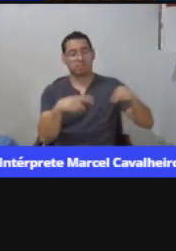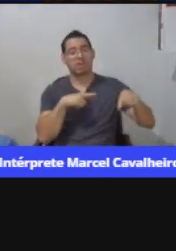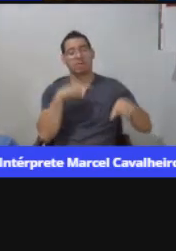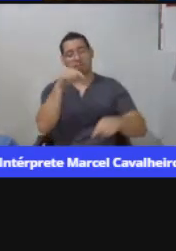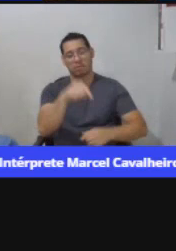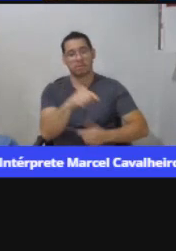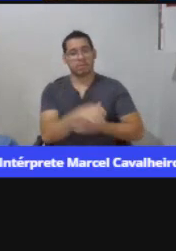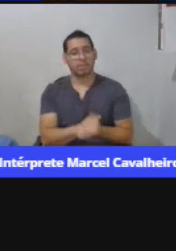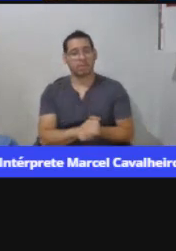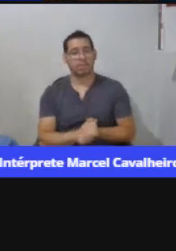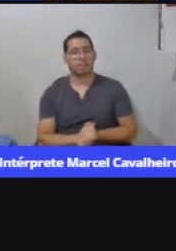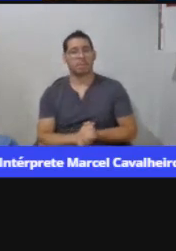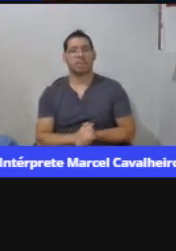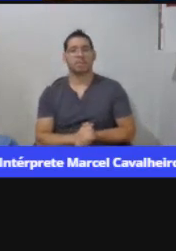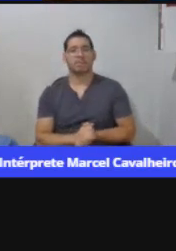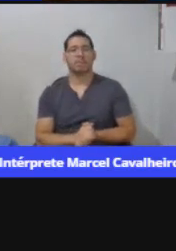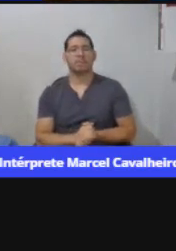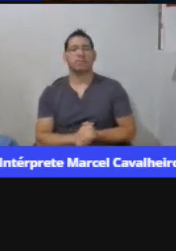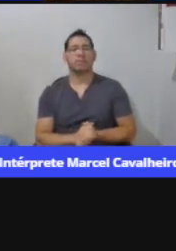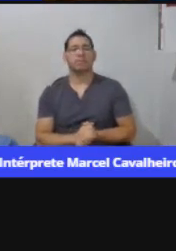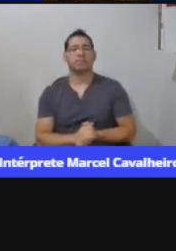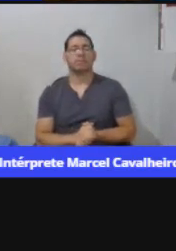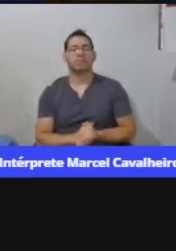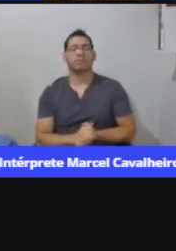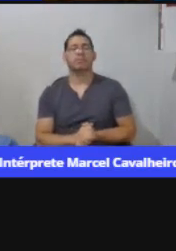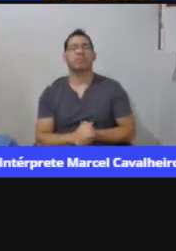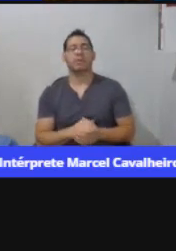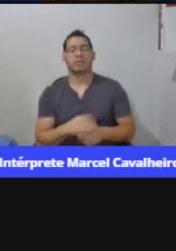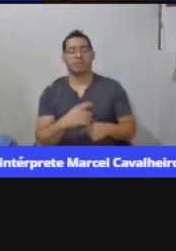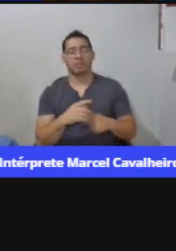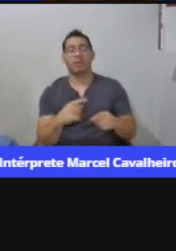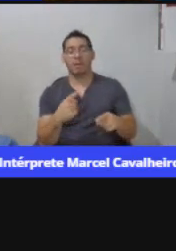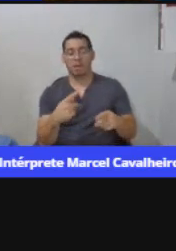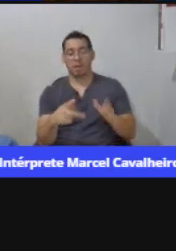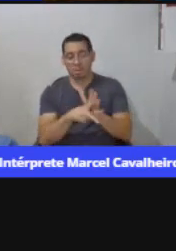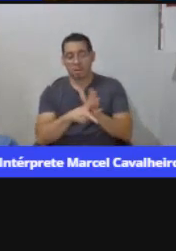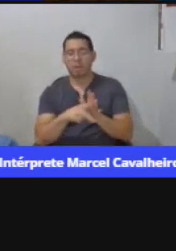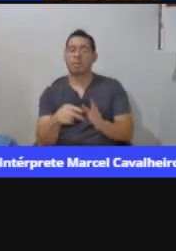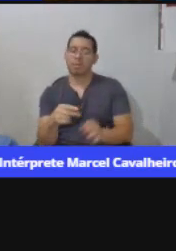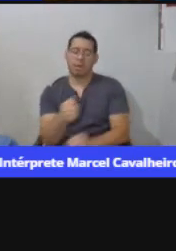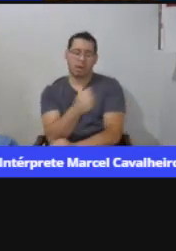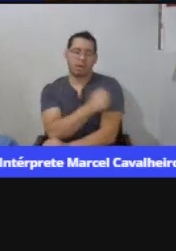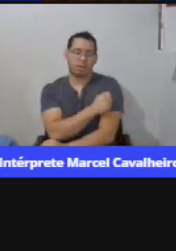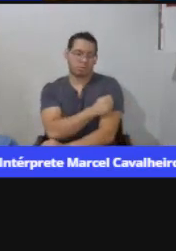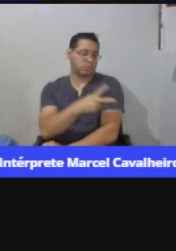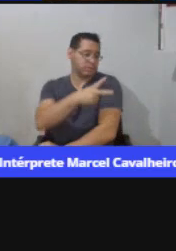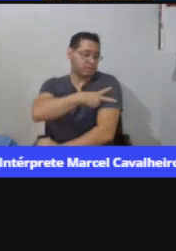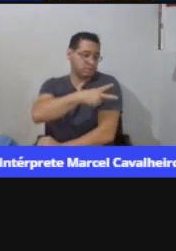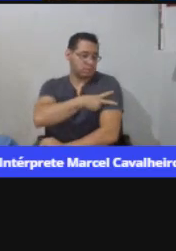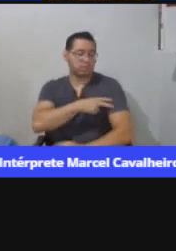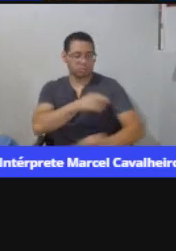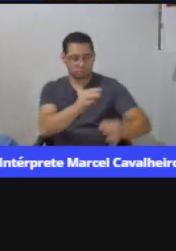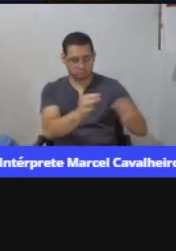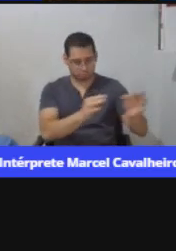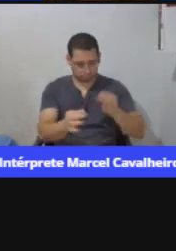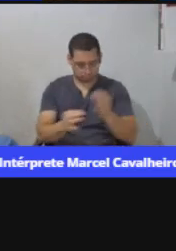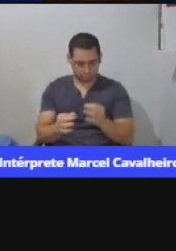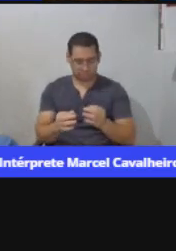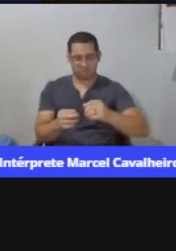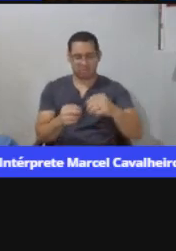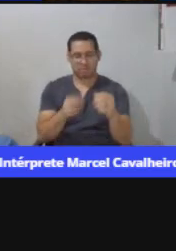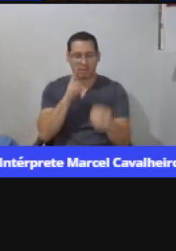essas habilidades do primeiro ano para os alunos do segundo aninho desenvolverem. E na